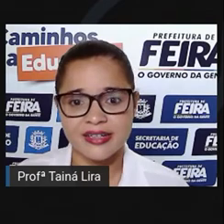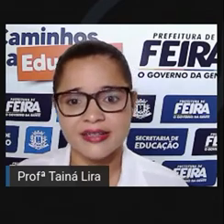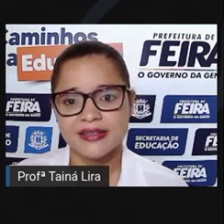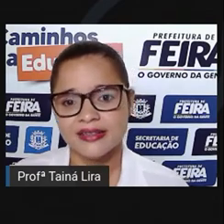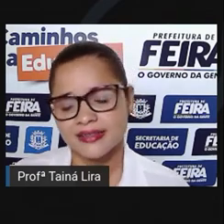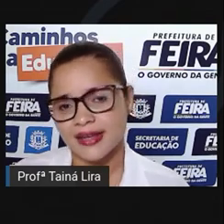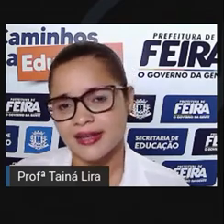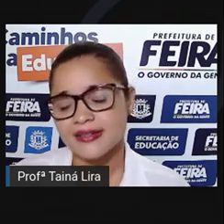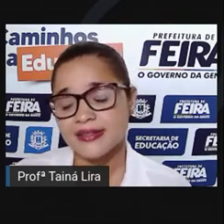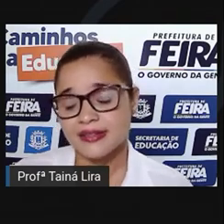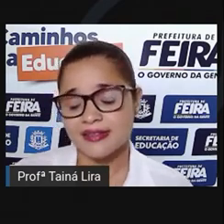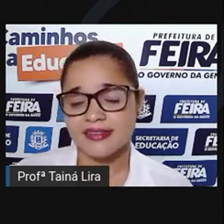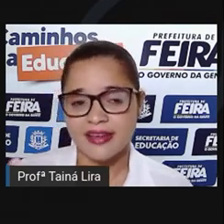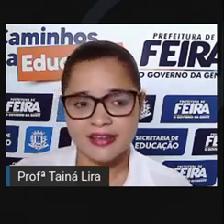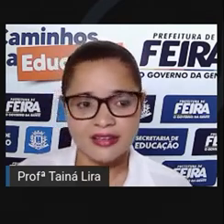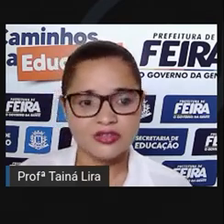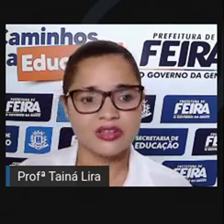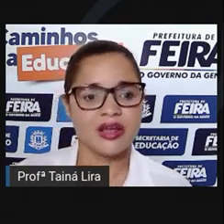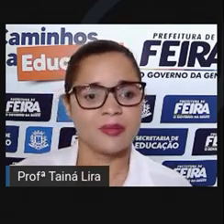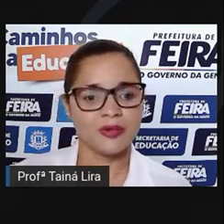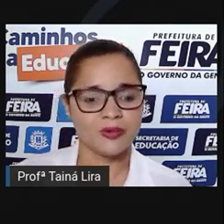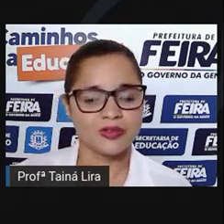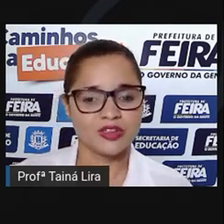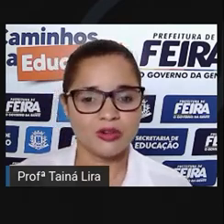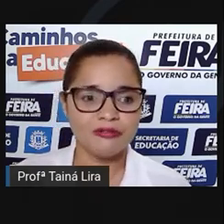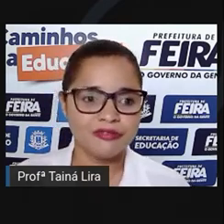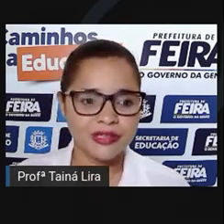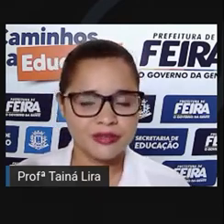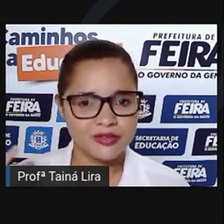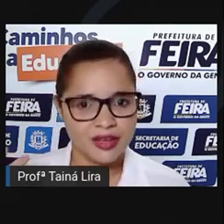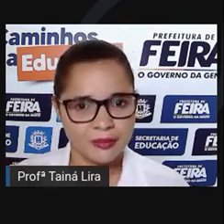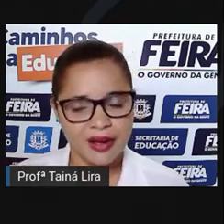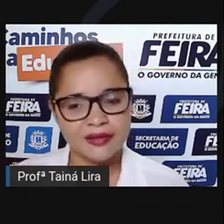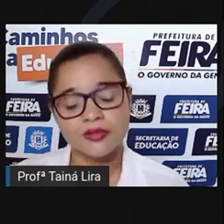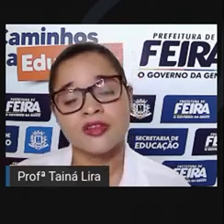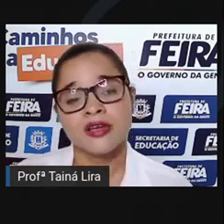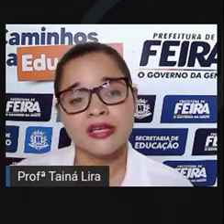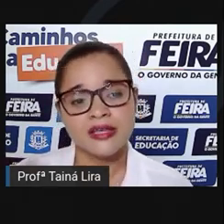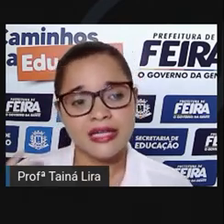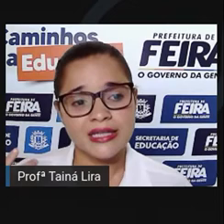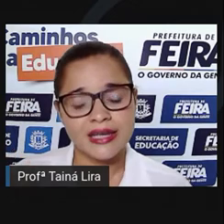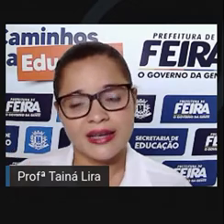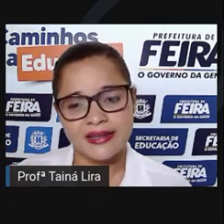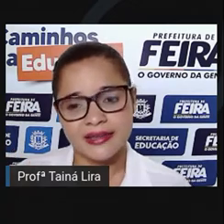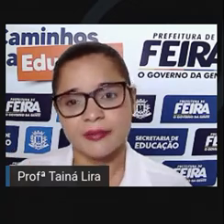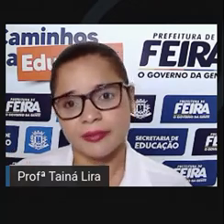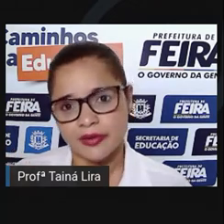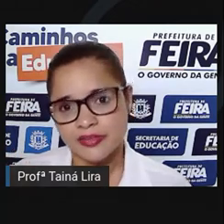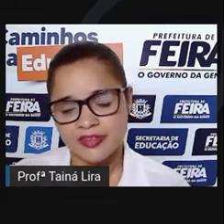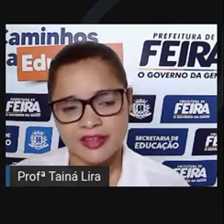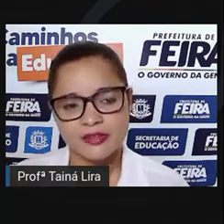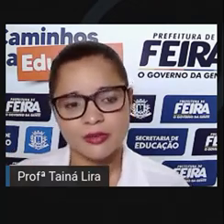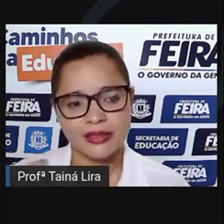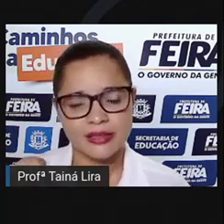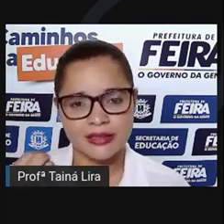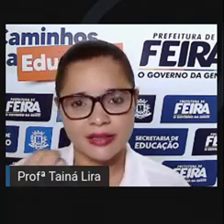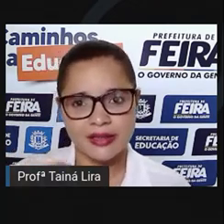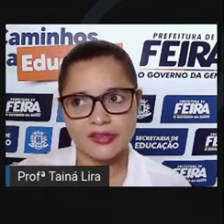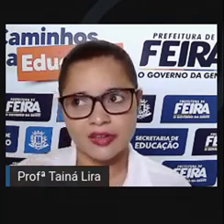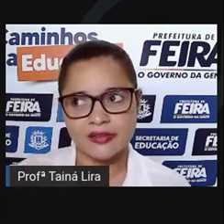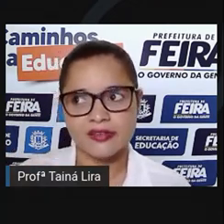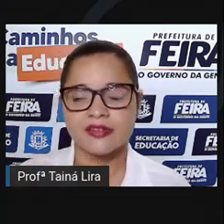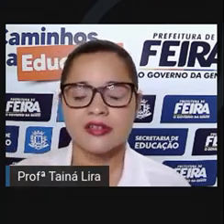Síria tá e saíram de lá por conta de conflitos armados e tem um processo